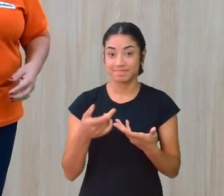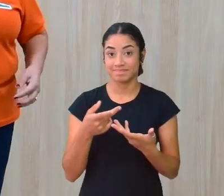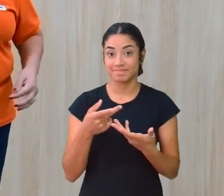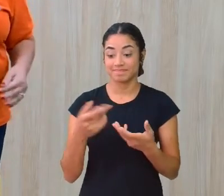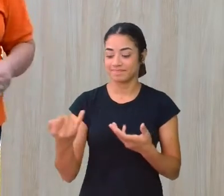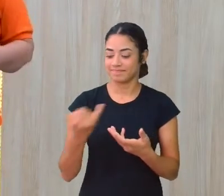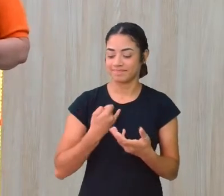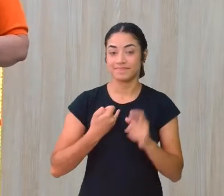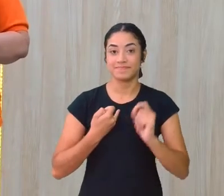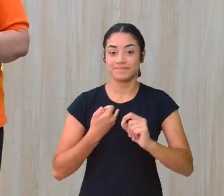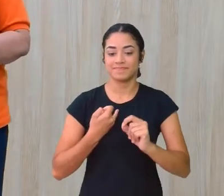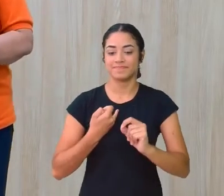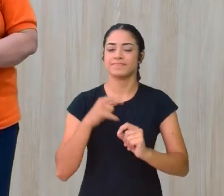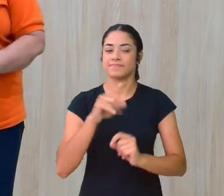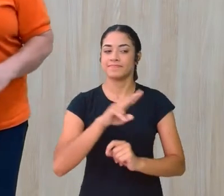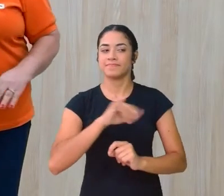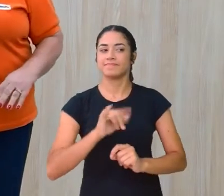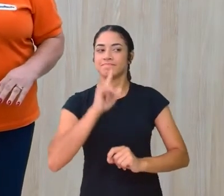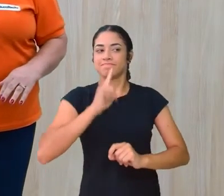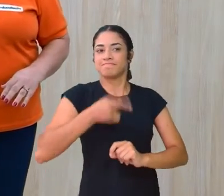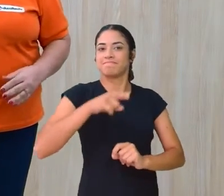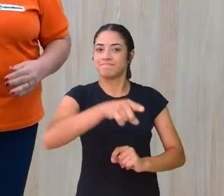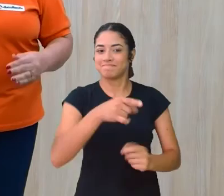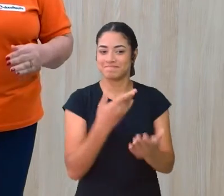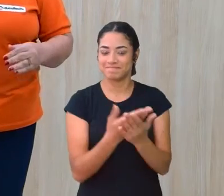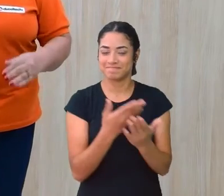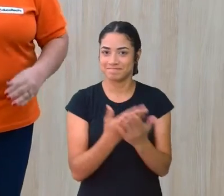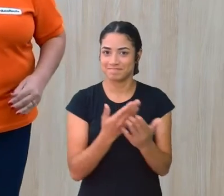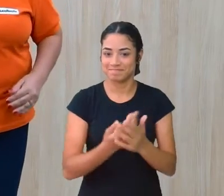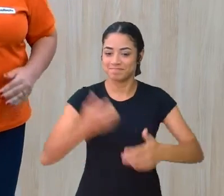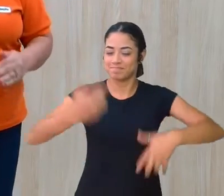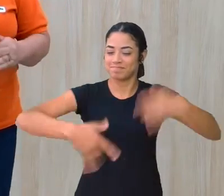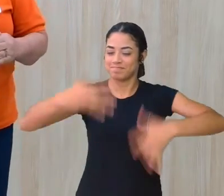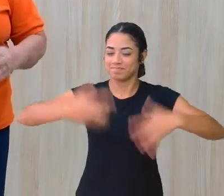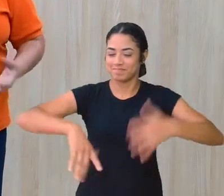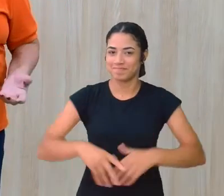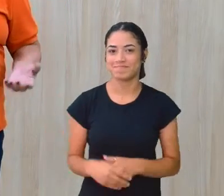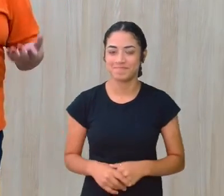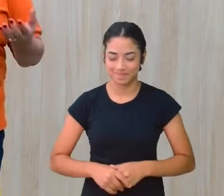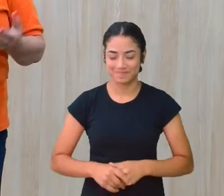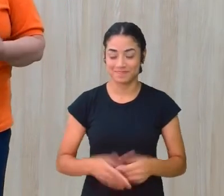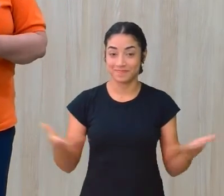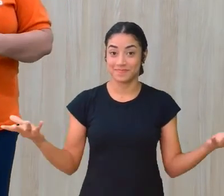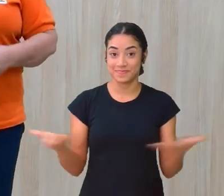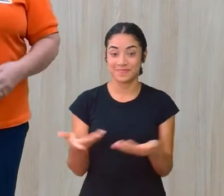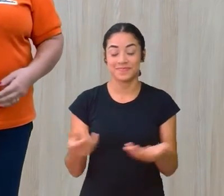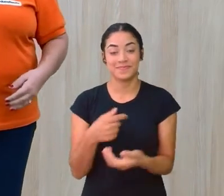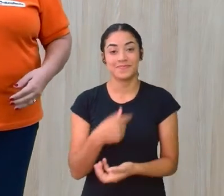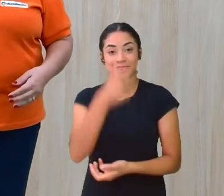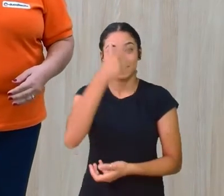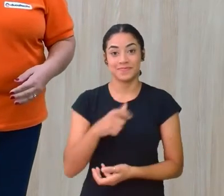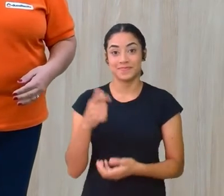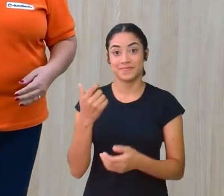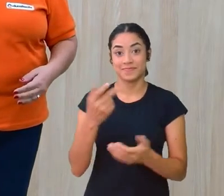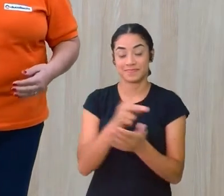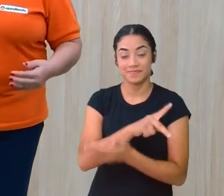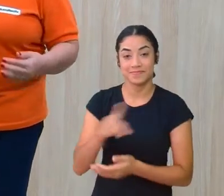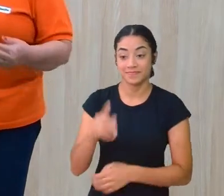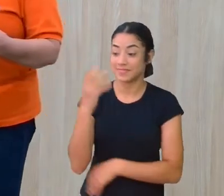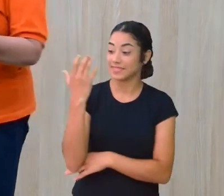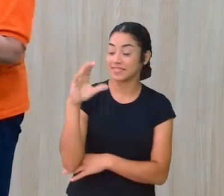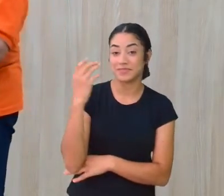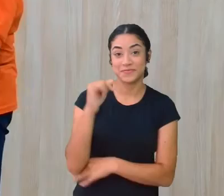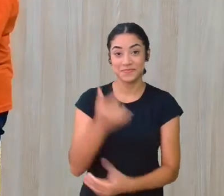professora Isabel, hoje você vai comandar essa aula. Então, gente, hoje eu serei a professora de ciência de vocês